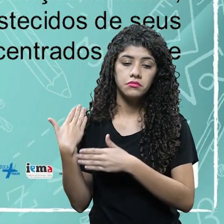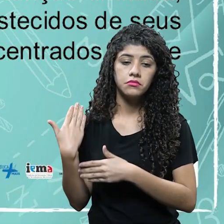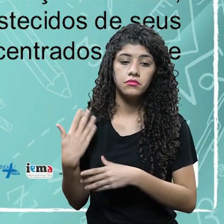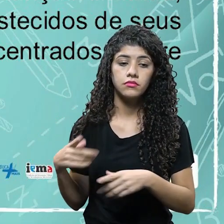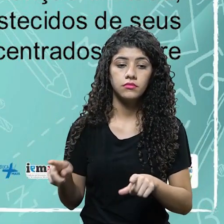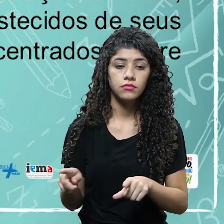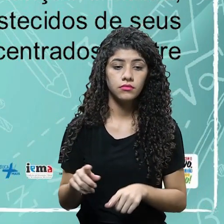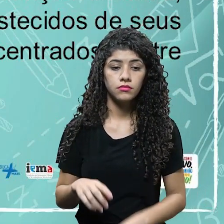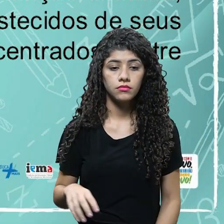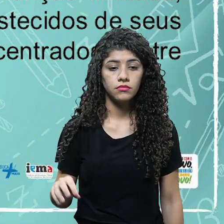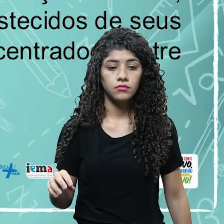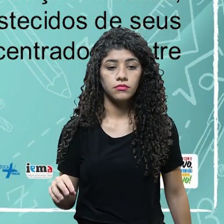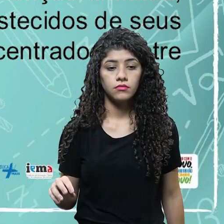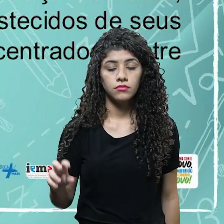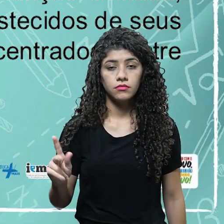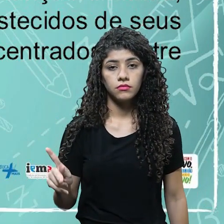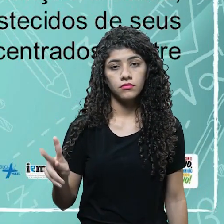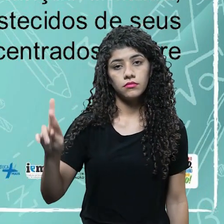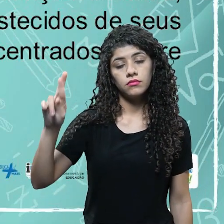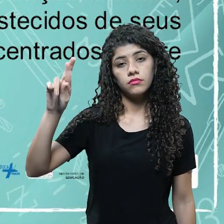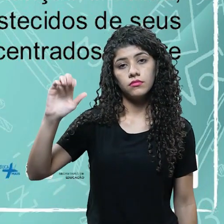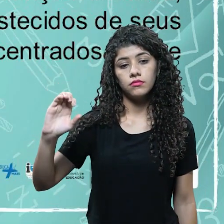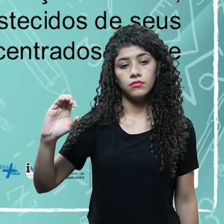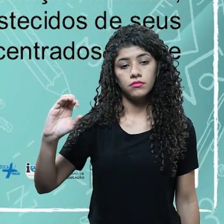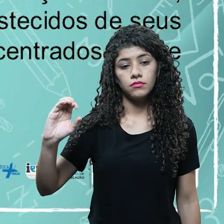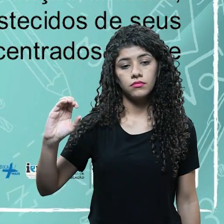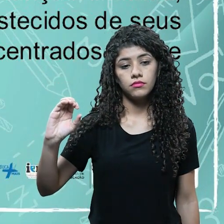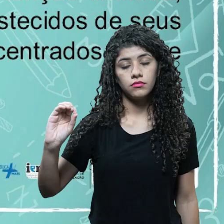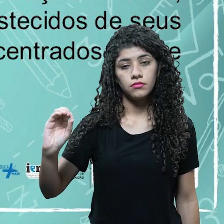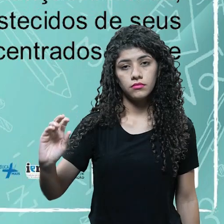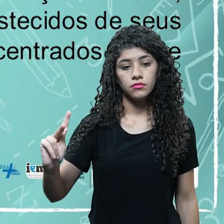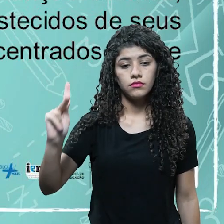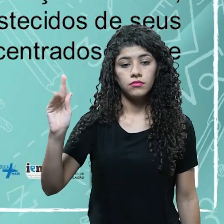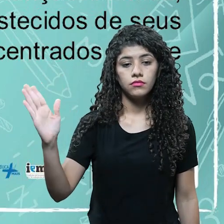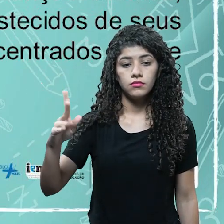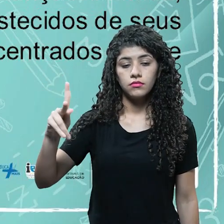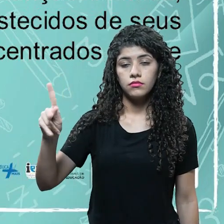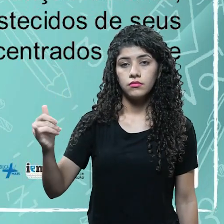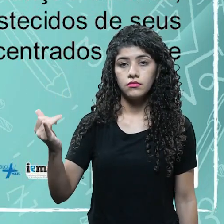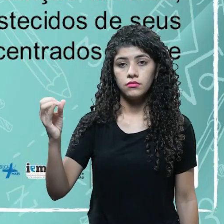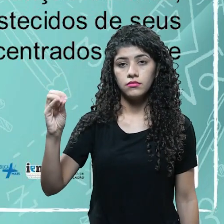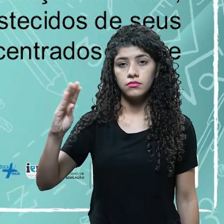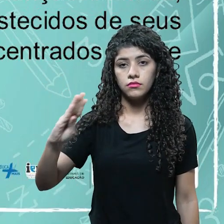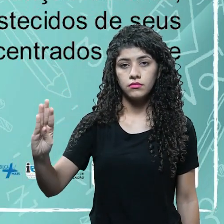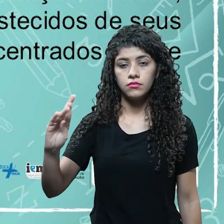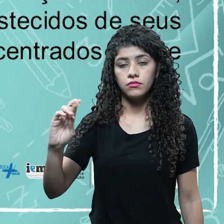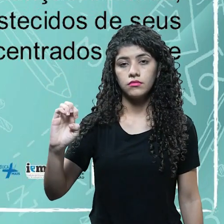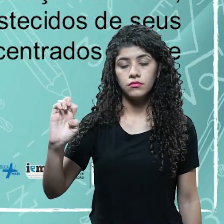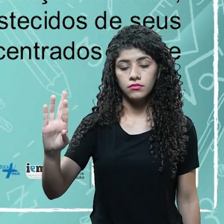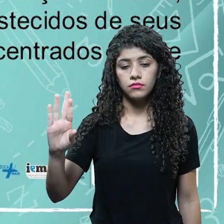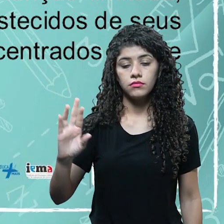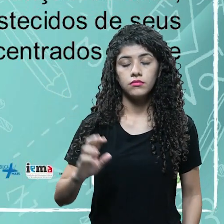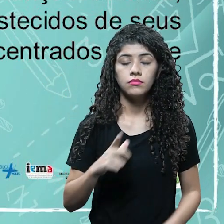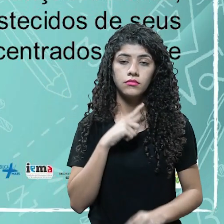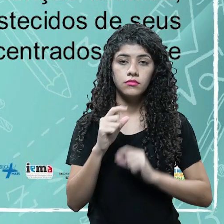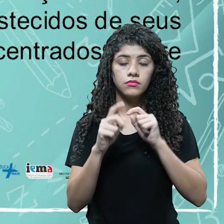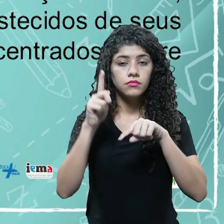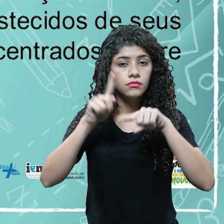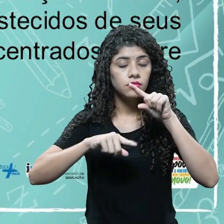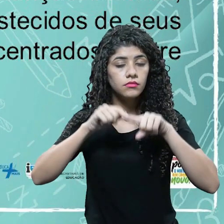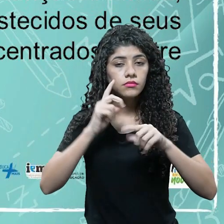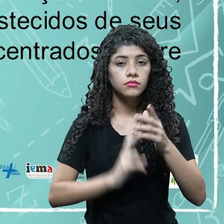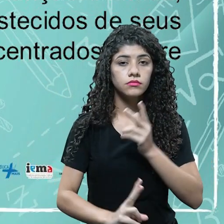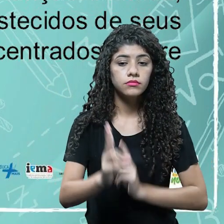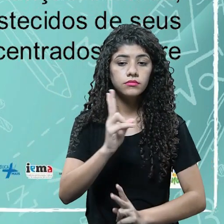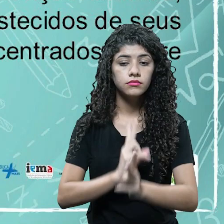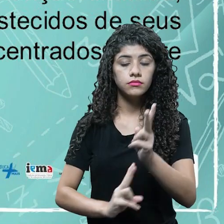de atacadista de função limitada, tá? Cuja preocupação é a de manter os varejistas abastecidos de seus produtos. Seus pontos de venda